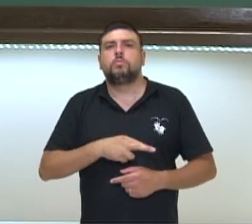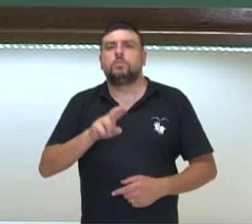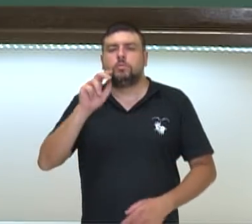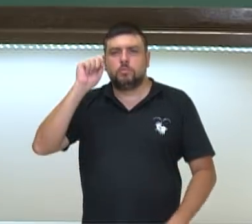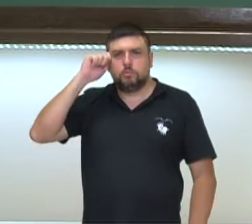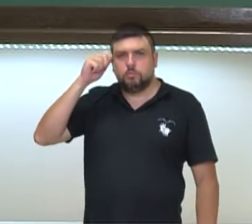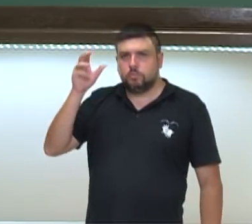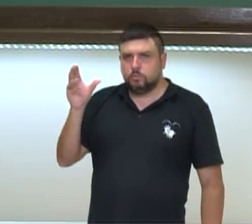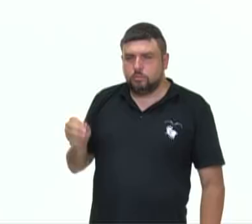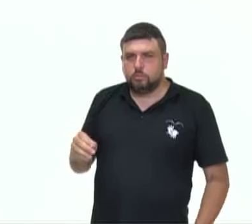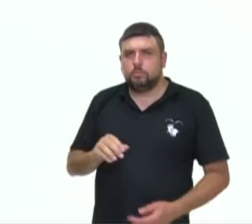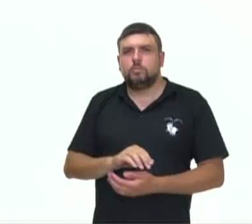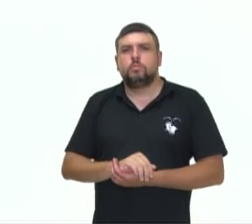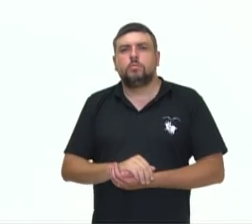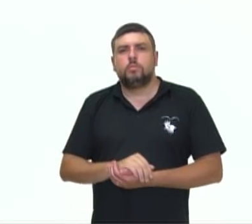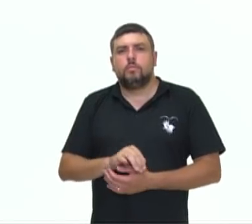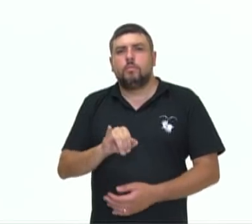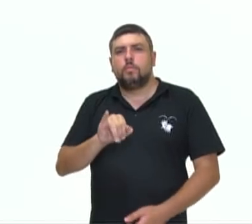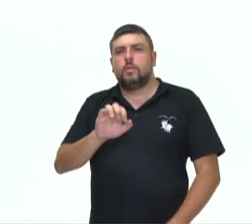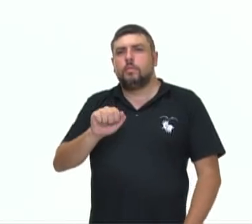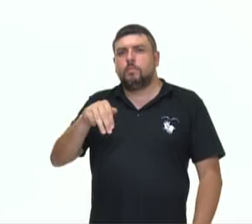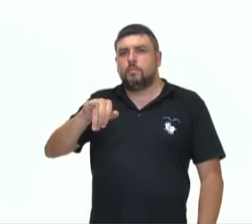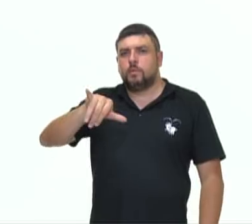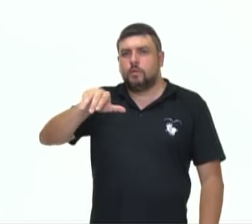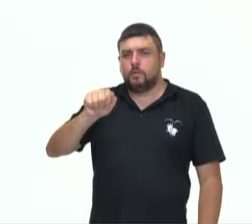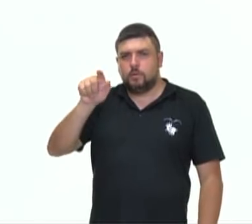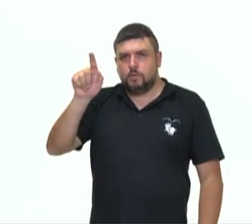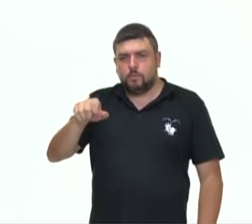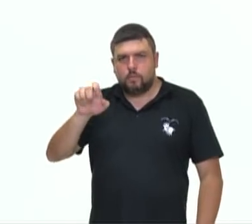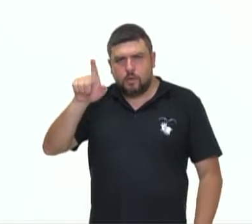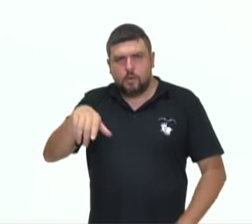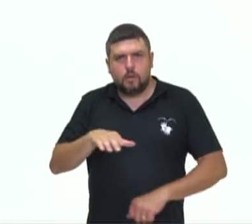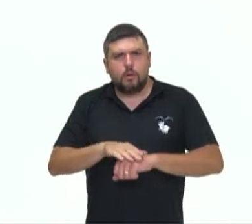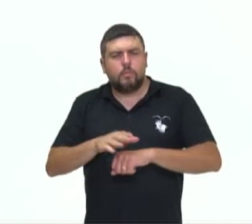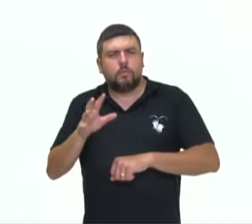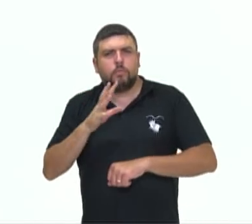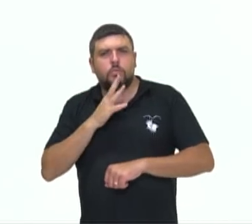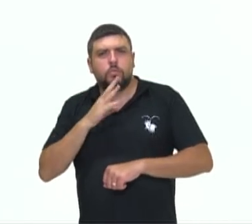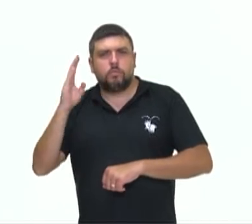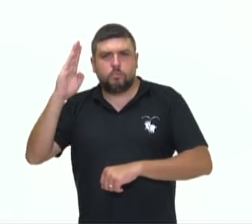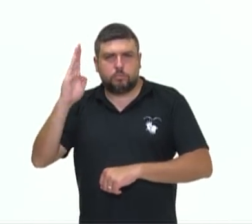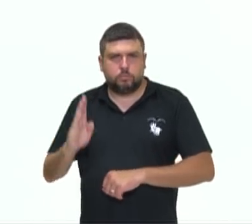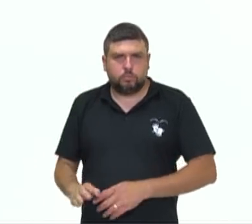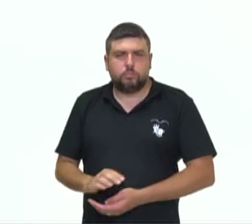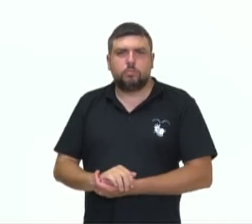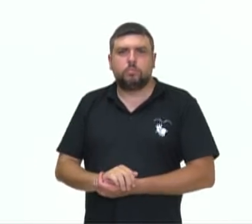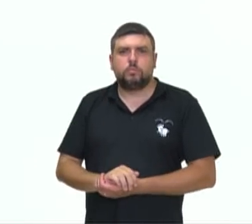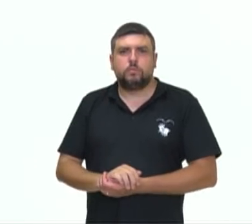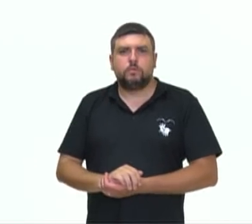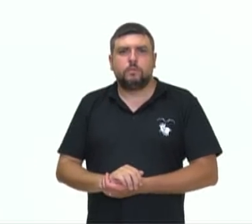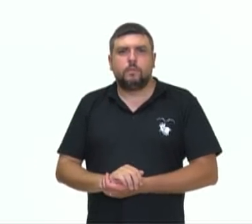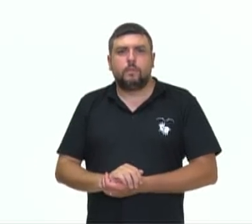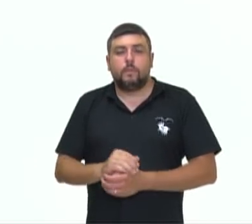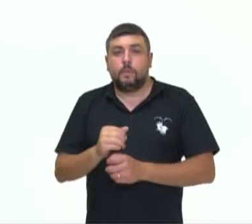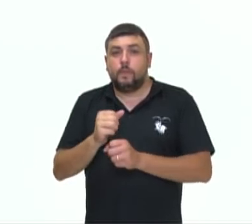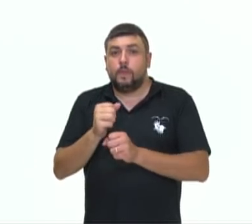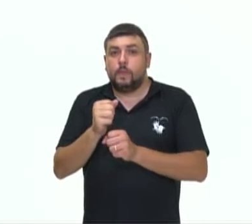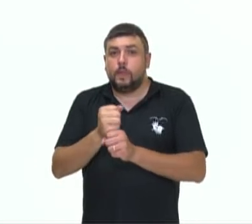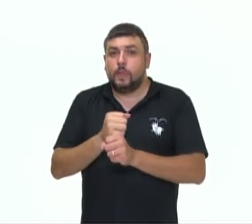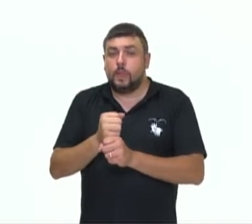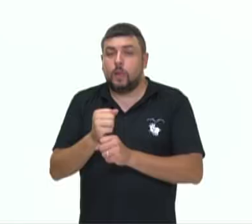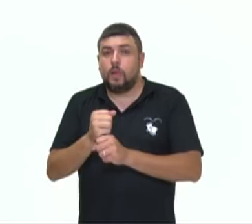africana. A Iemanjá, a rainha do mar, é um dos orixás mais conhecidos no Brasil. Na passagem do ano é muito comum um ritual onde se